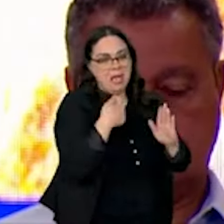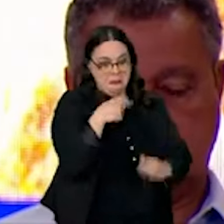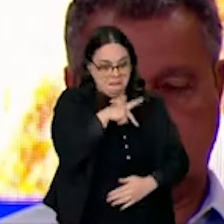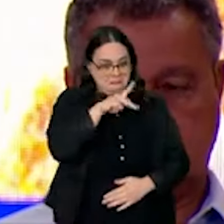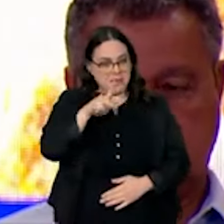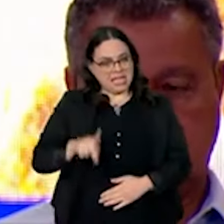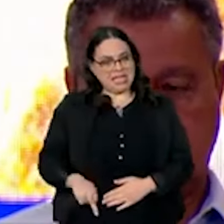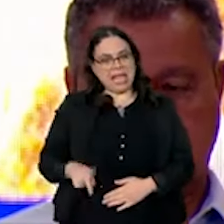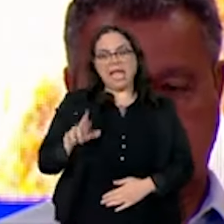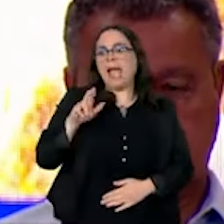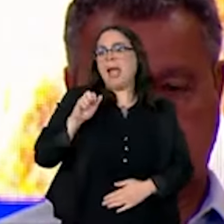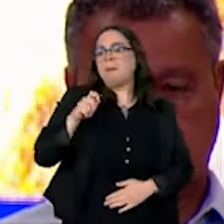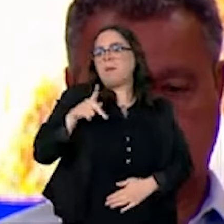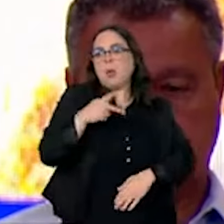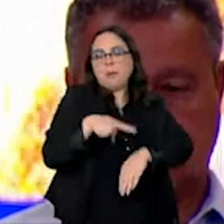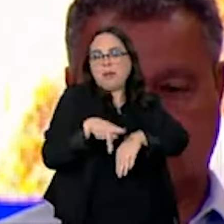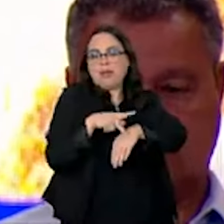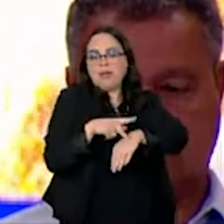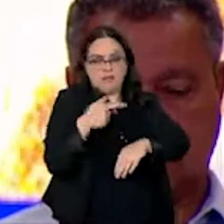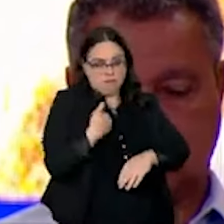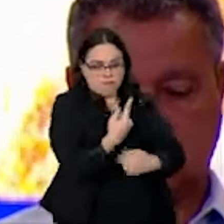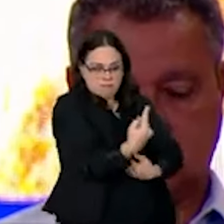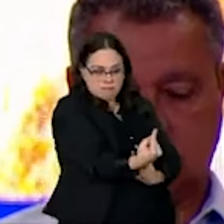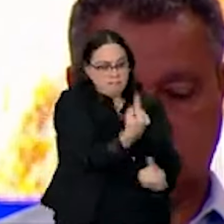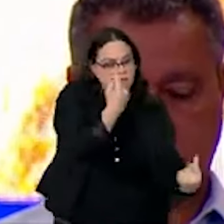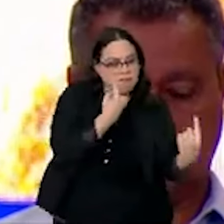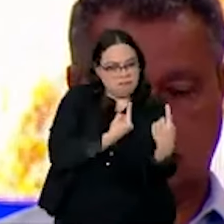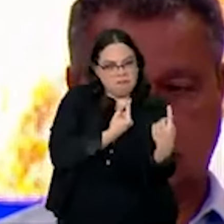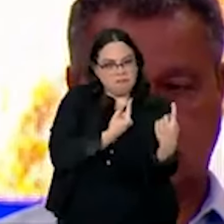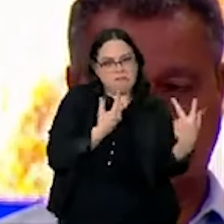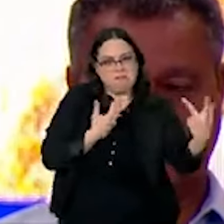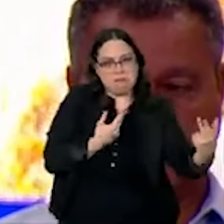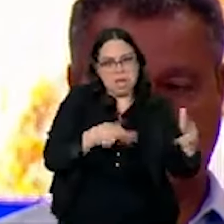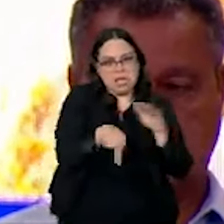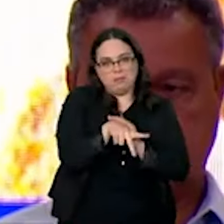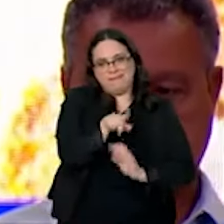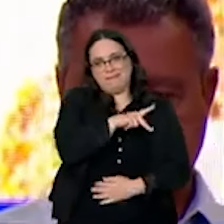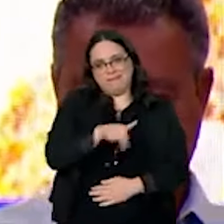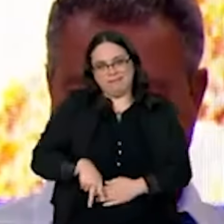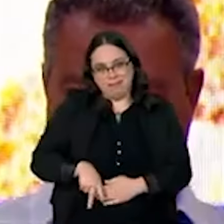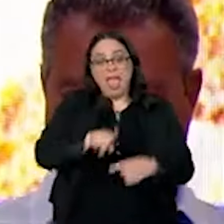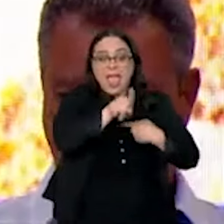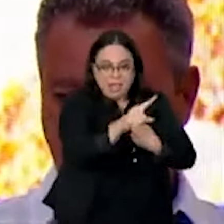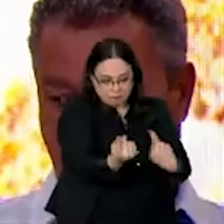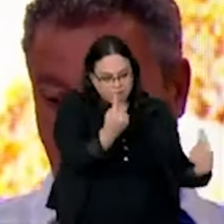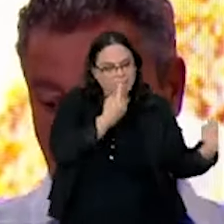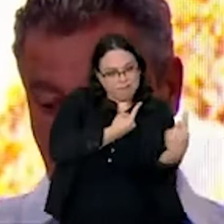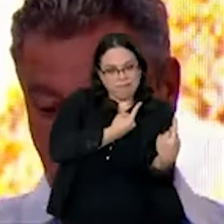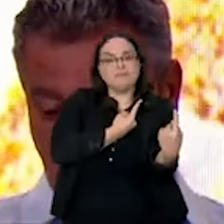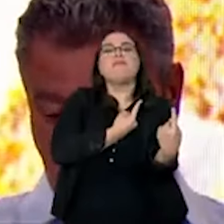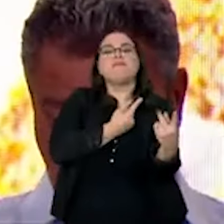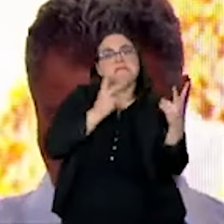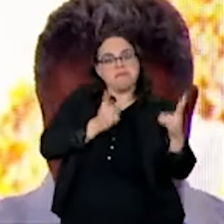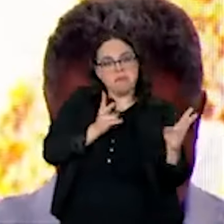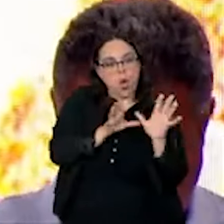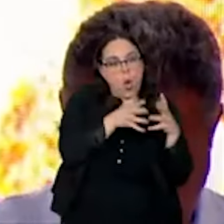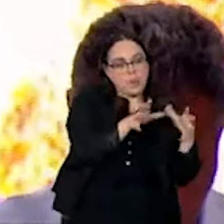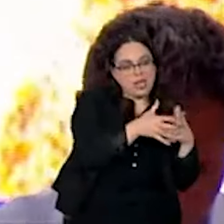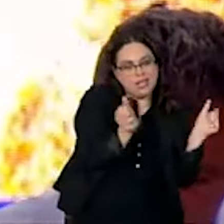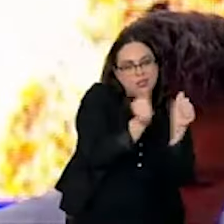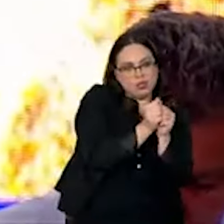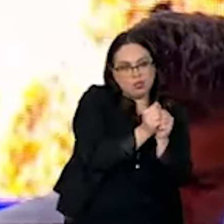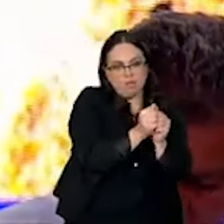da República. Eu sou eles na presidência da República e eles são eu vivendo na comunidade